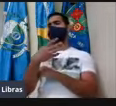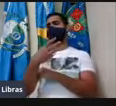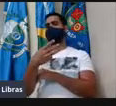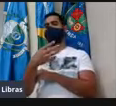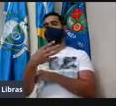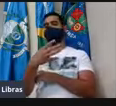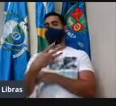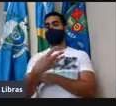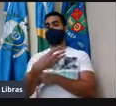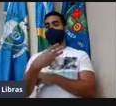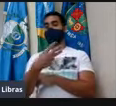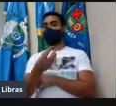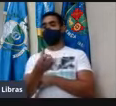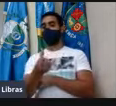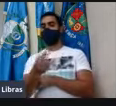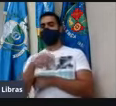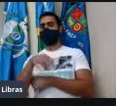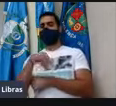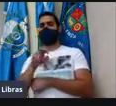R$ 436 milhões.